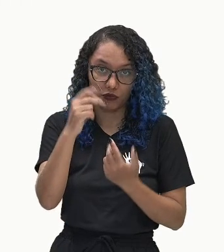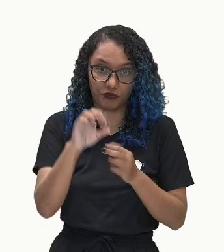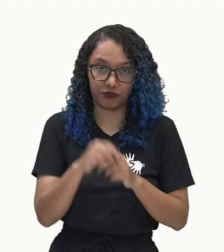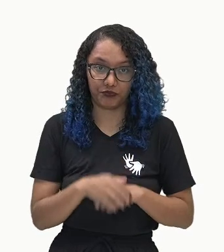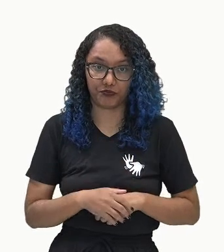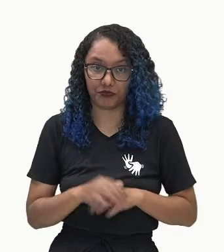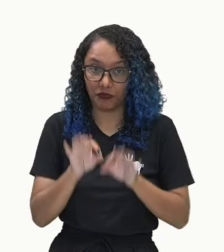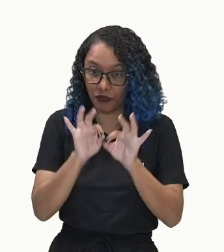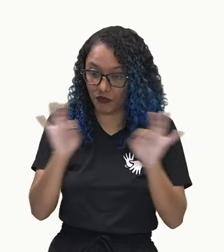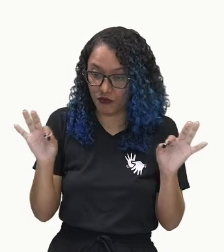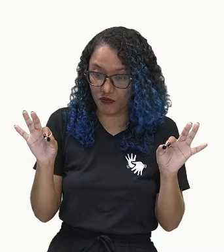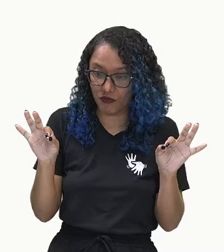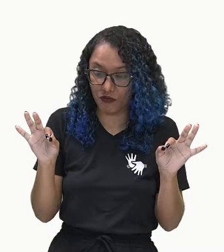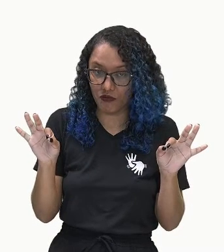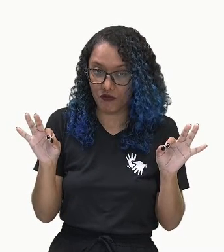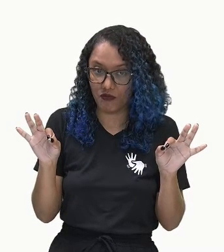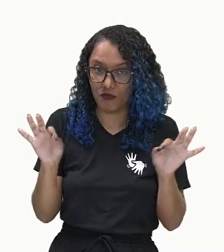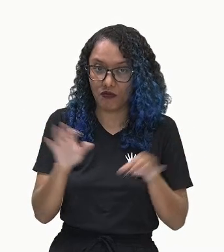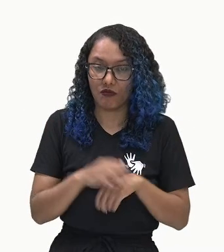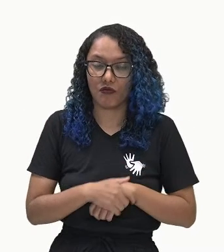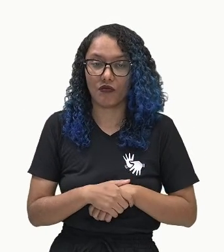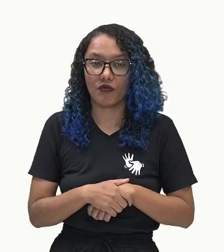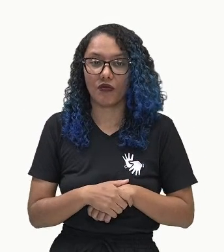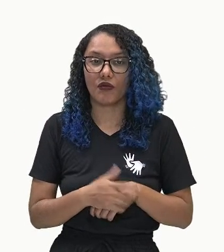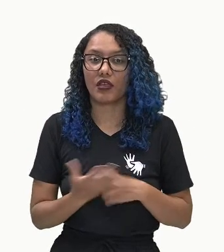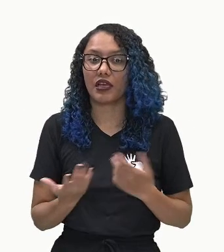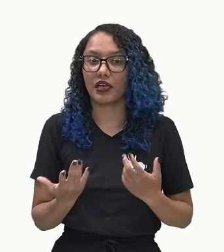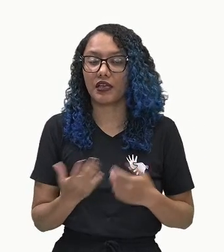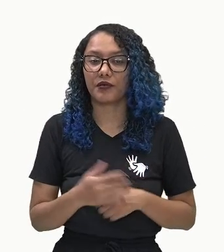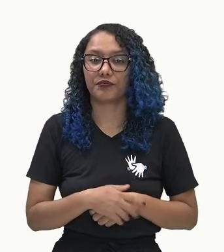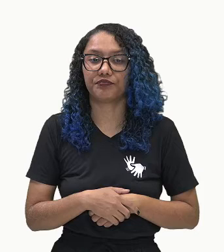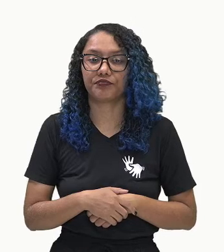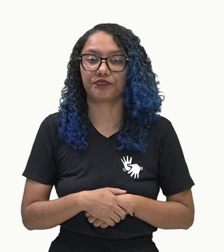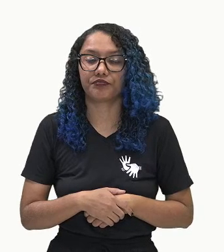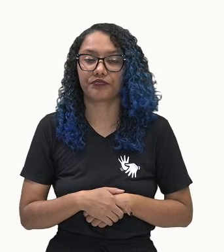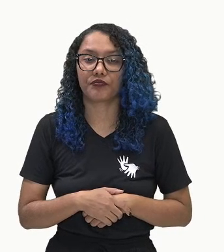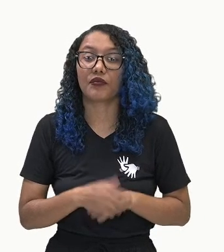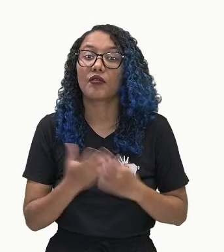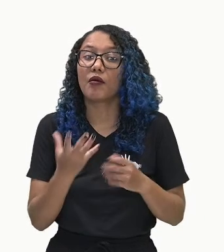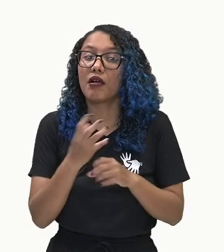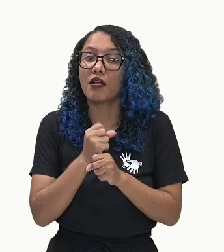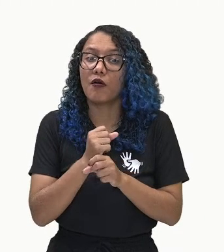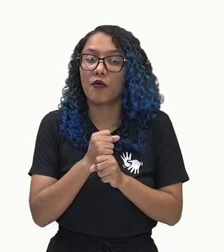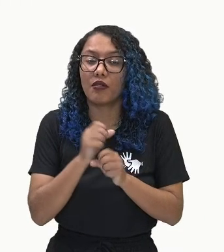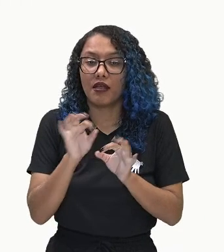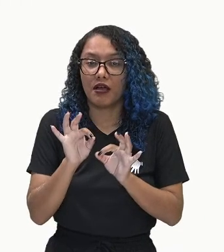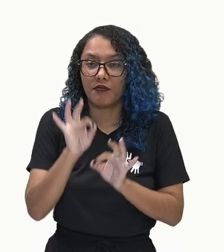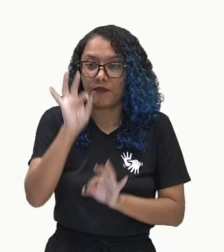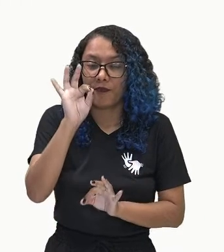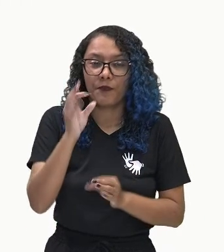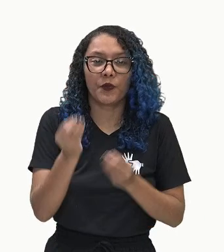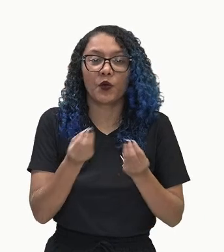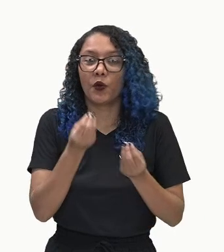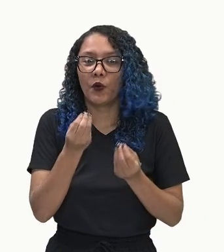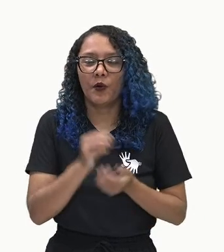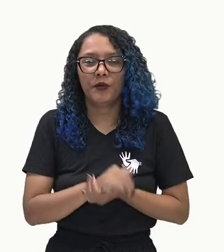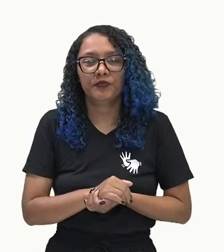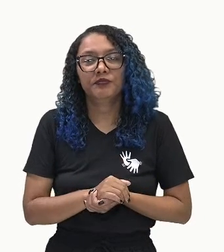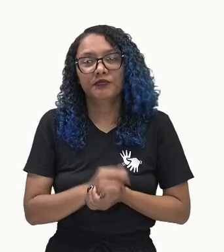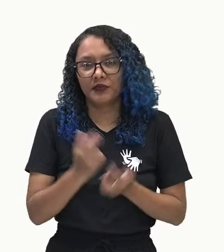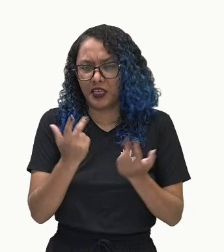aí a fórmula, ou a maneira de calcularmos a distância entre esses dois pontos é igual a que a gente